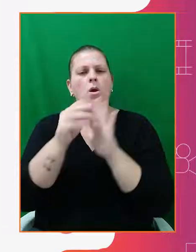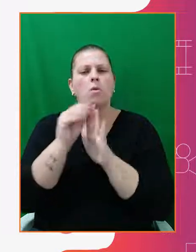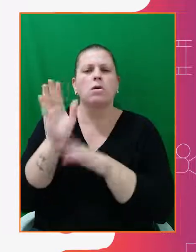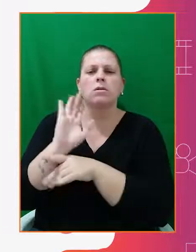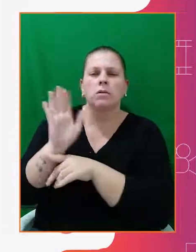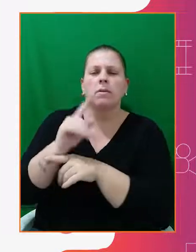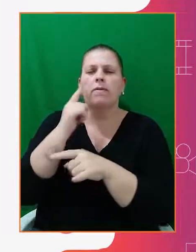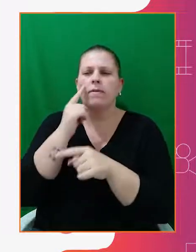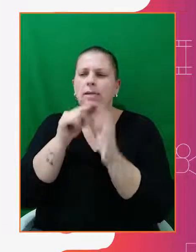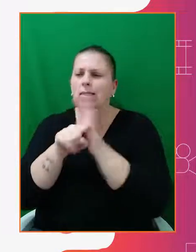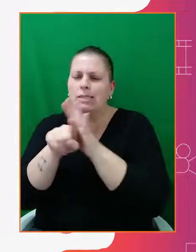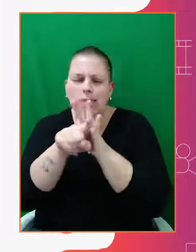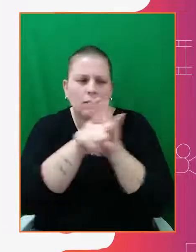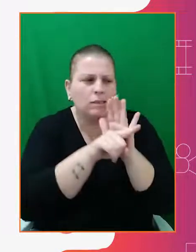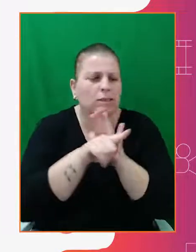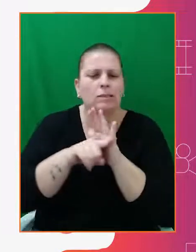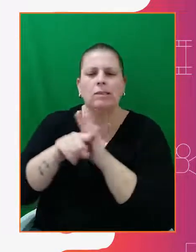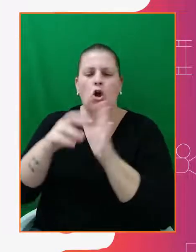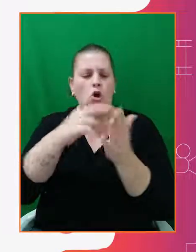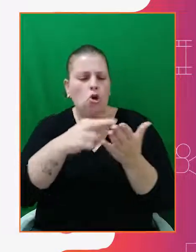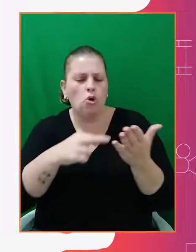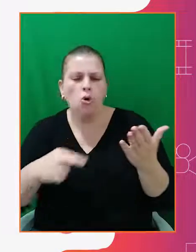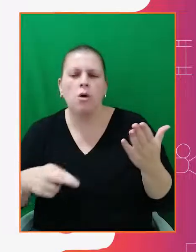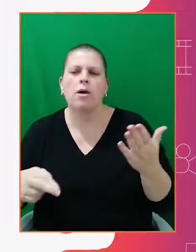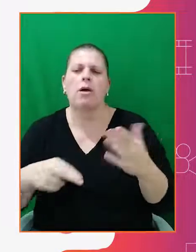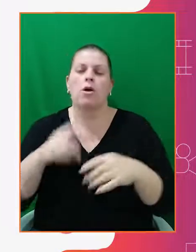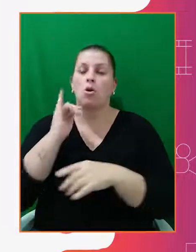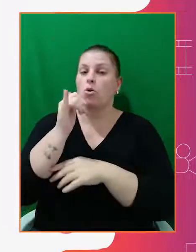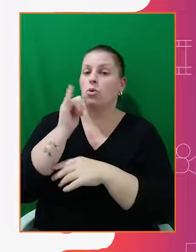linguagem cinematográfica para conseguir produzir roteiros,